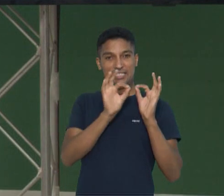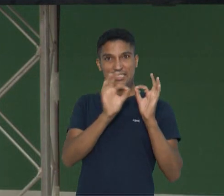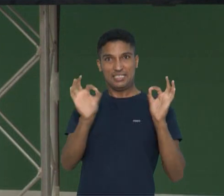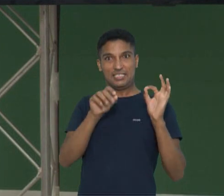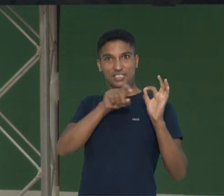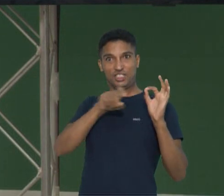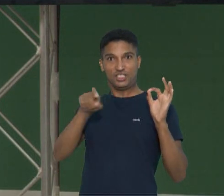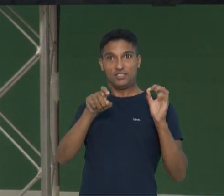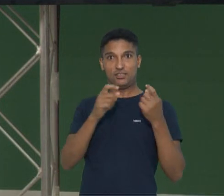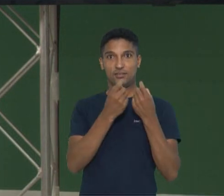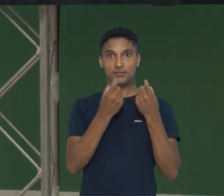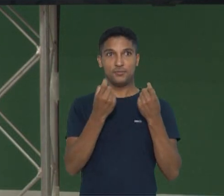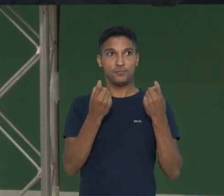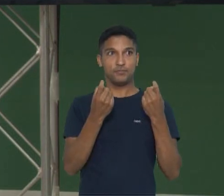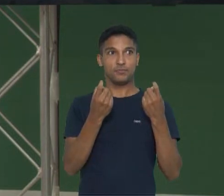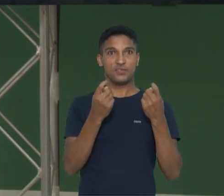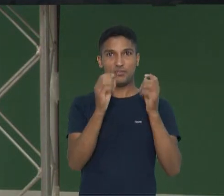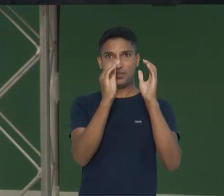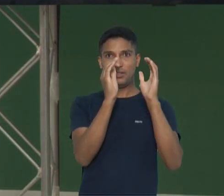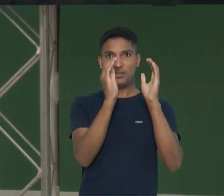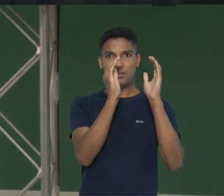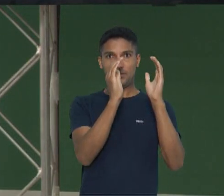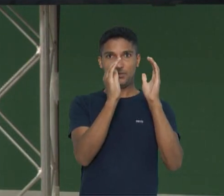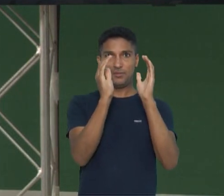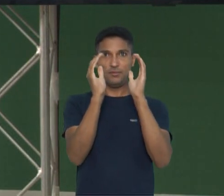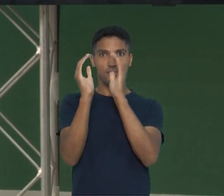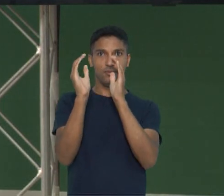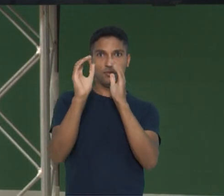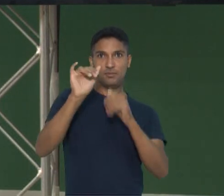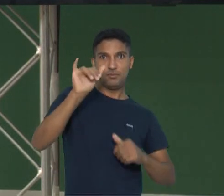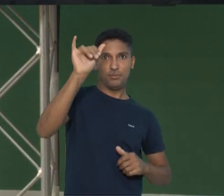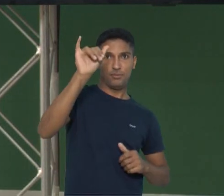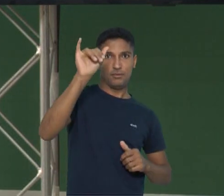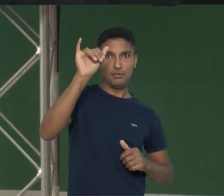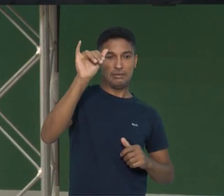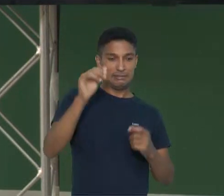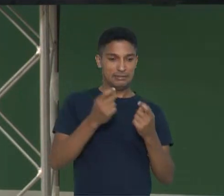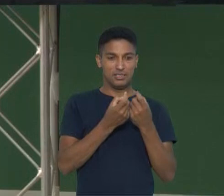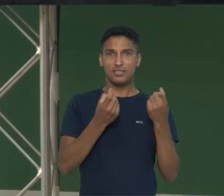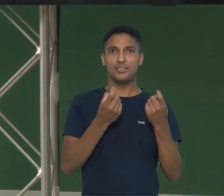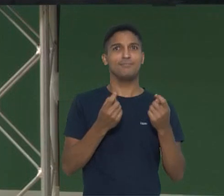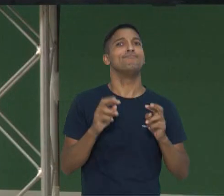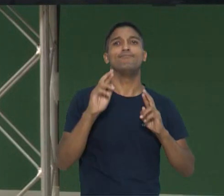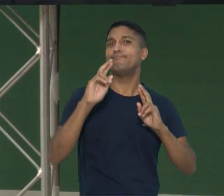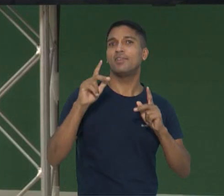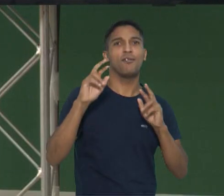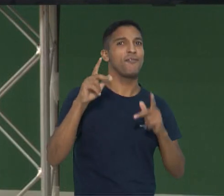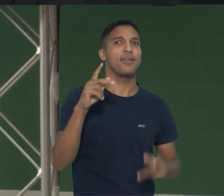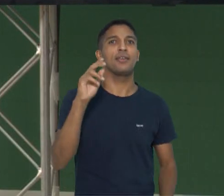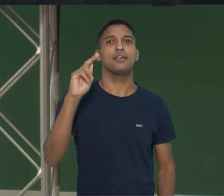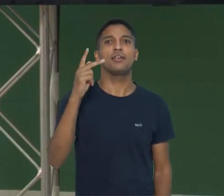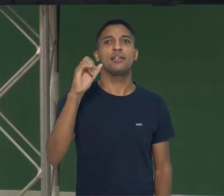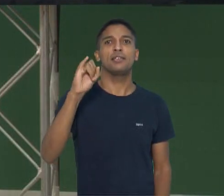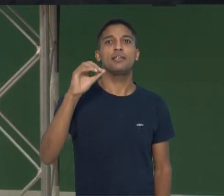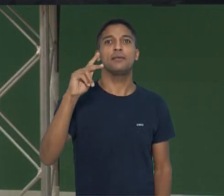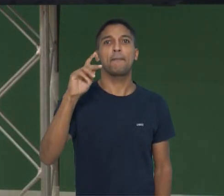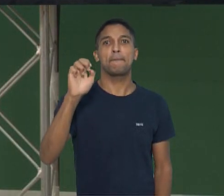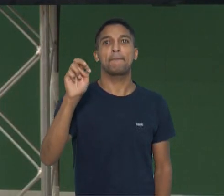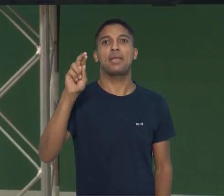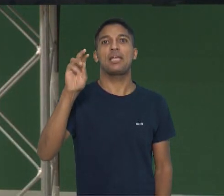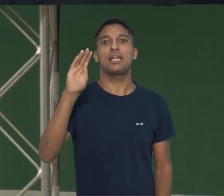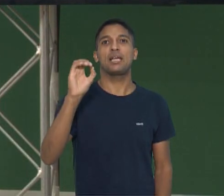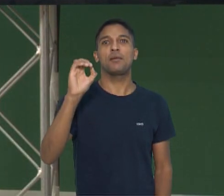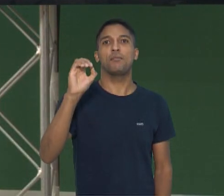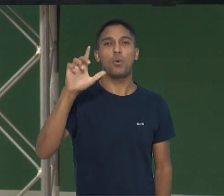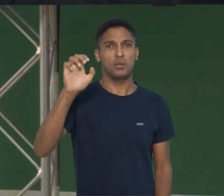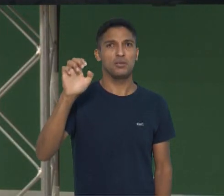este par de focos nem se trata de uma hipérbole. Não, por quê? Porque eu tenho um ponto